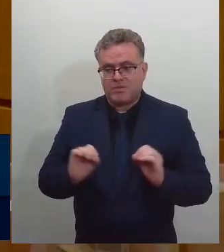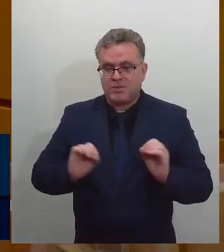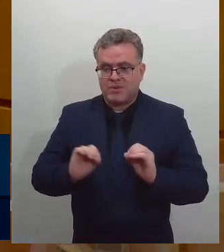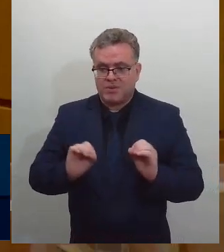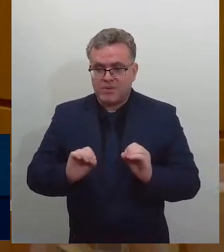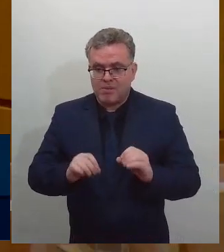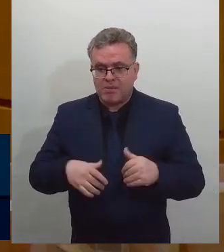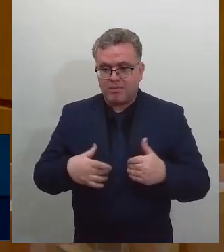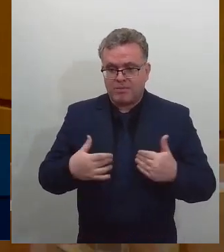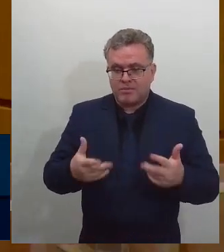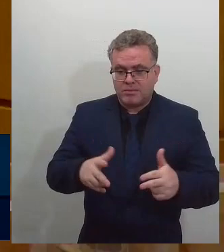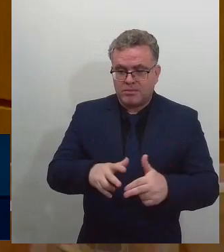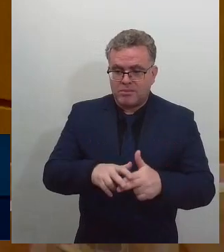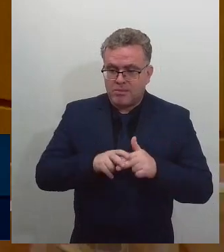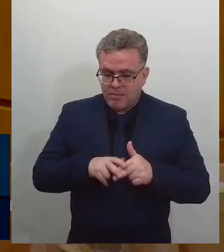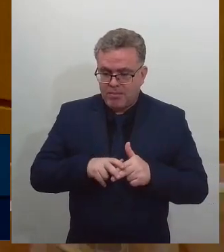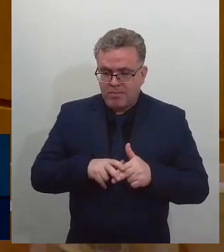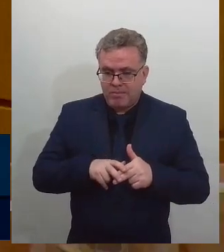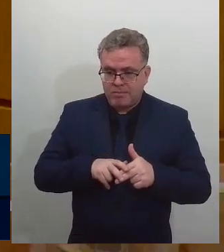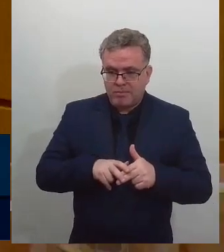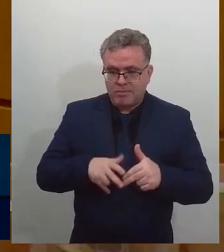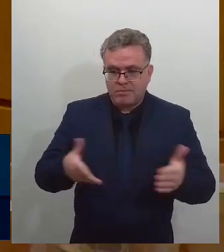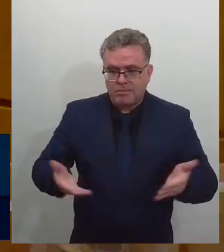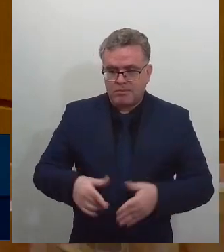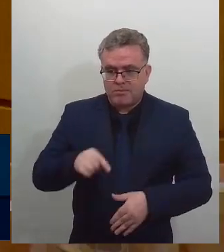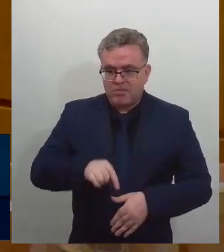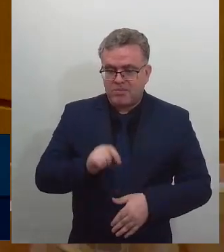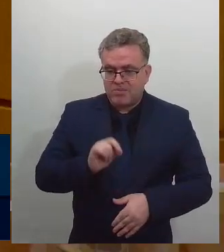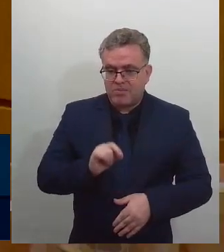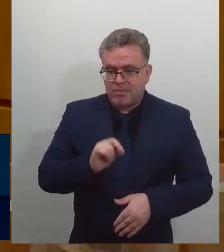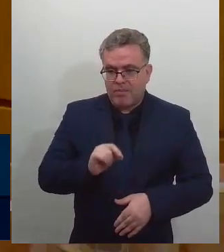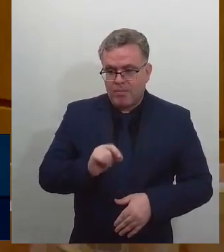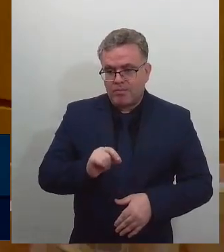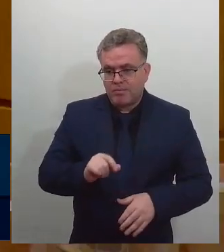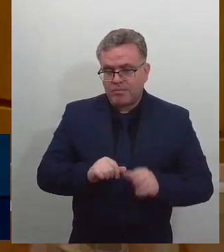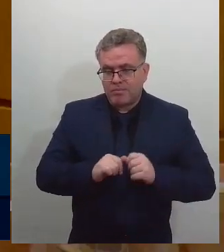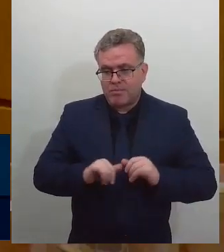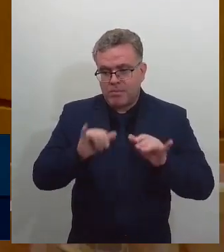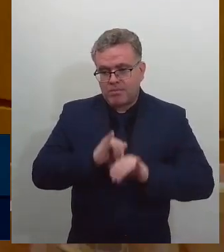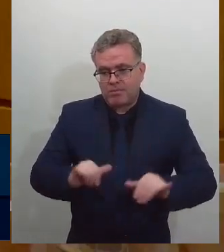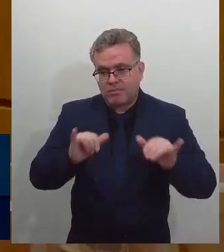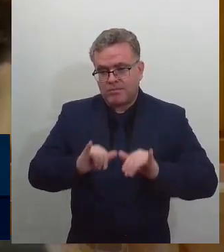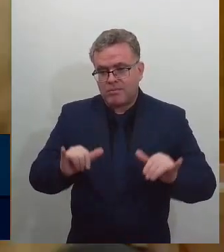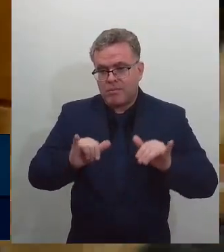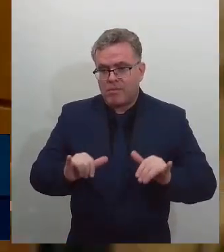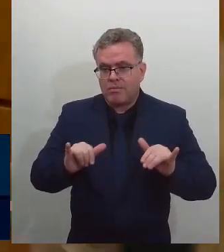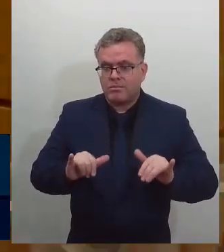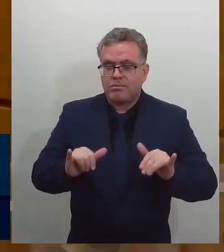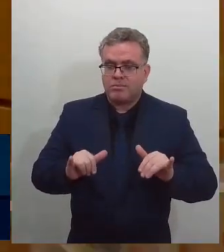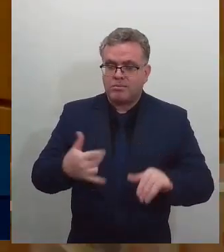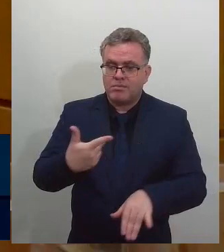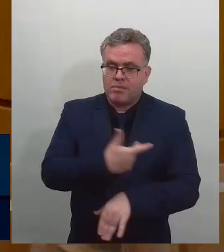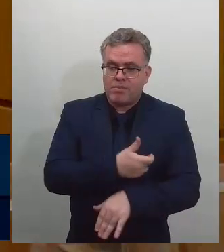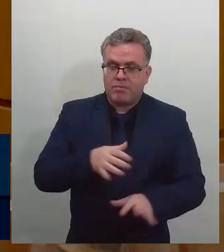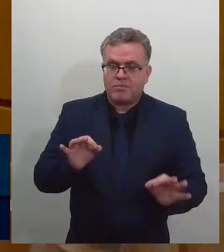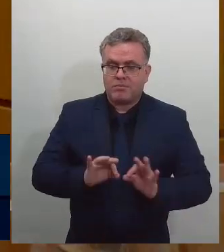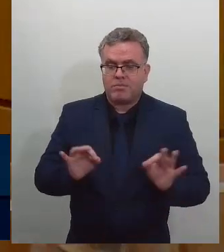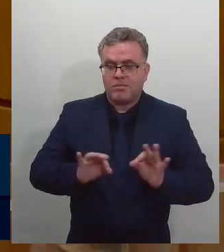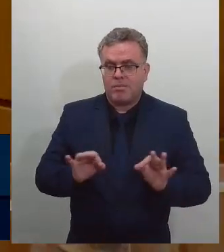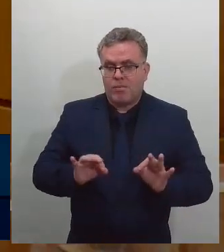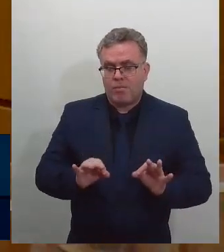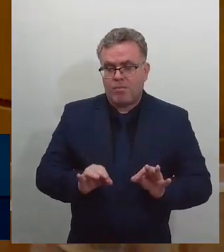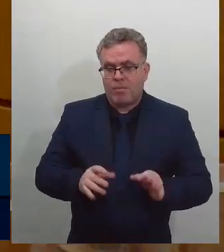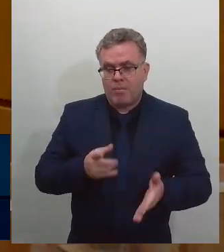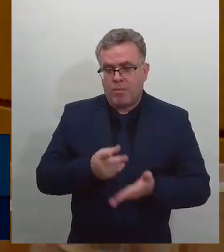hoje em dia, infelizmente, vem essa campanha anti-vacina. E a gente, eu sempre falo, na verdade, que a